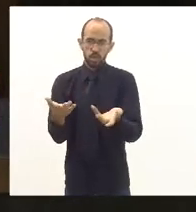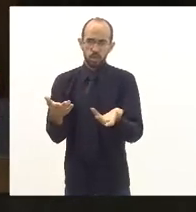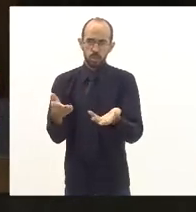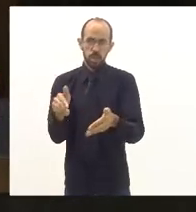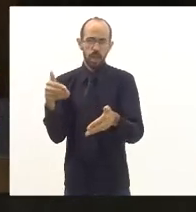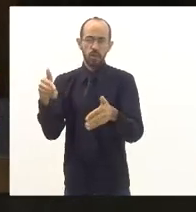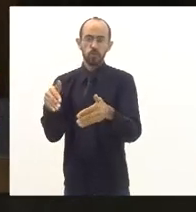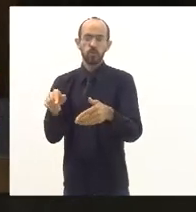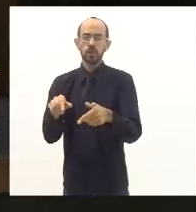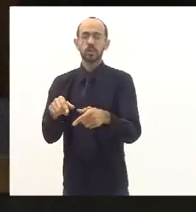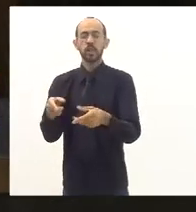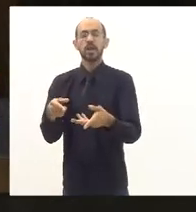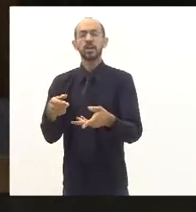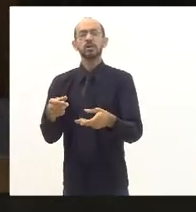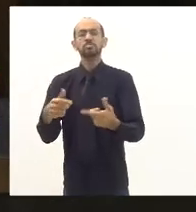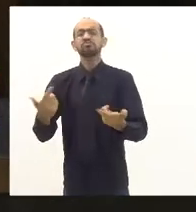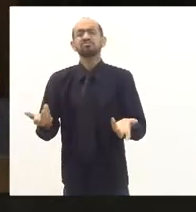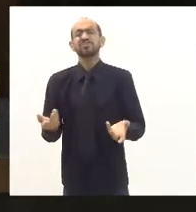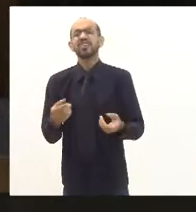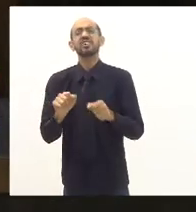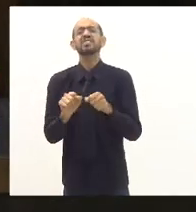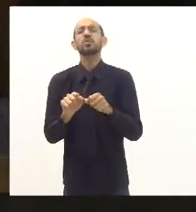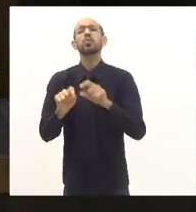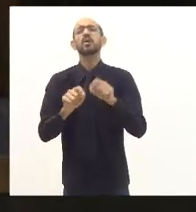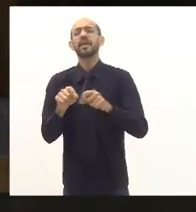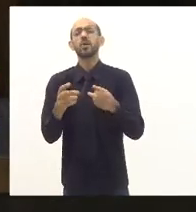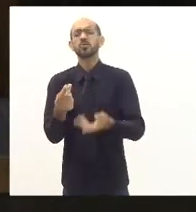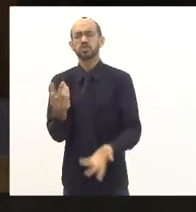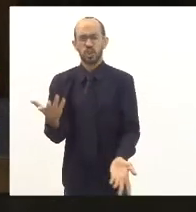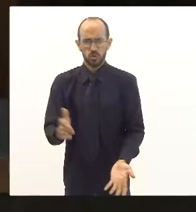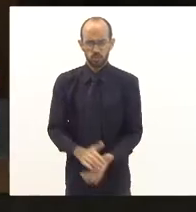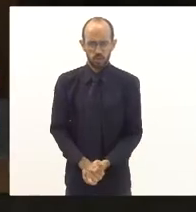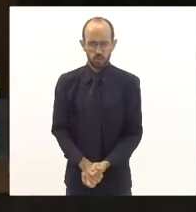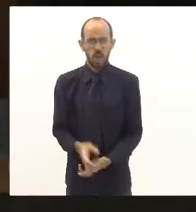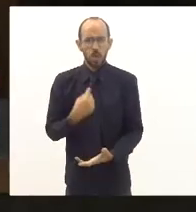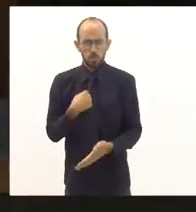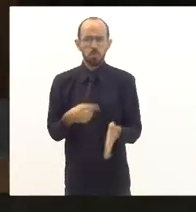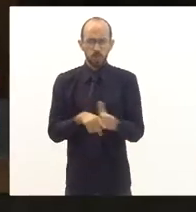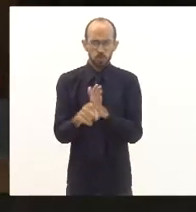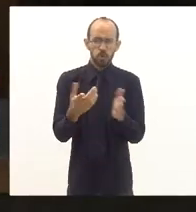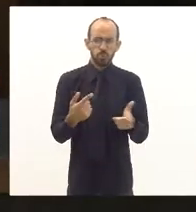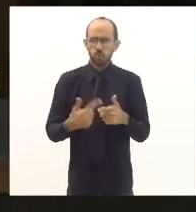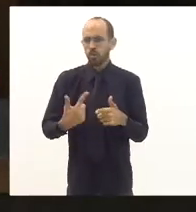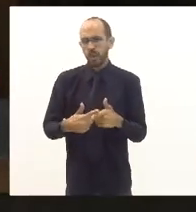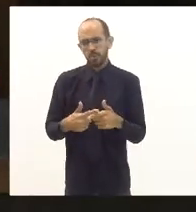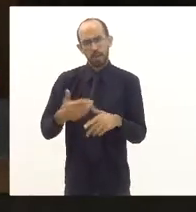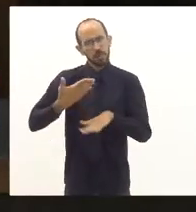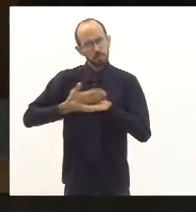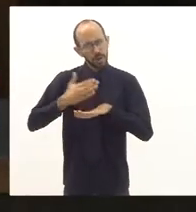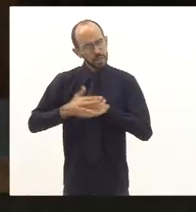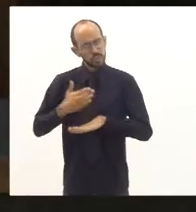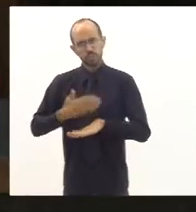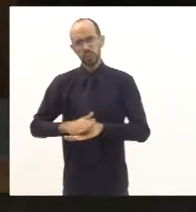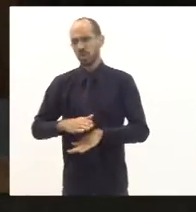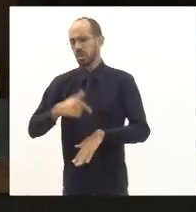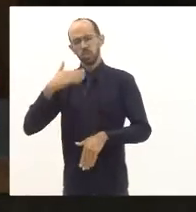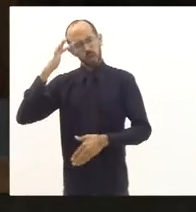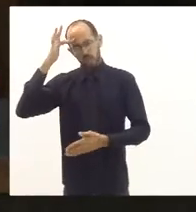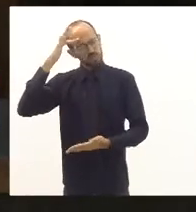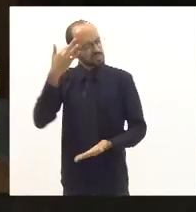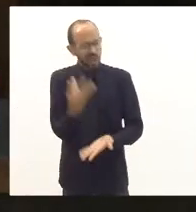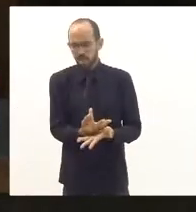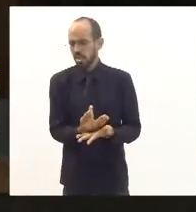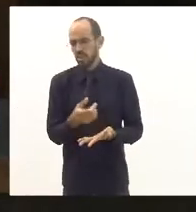no Rio de Janeiro, está indo para onde? Porque para a implementação da política para a população LGBTI, eu tenho certeza que